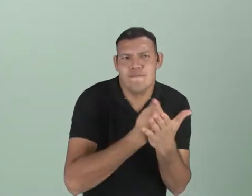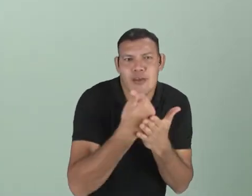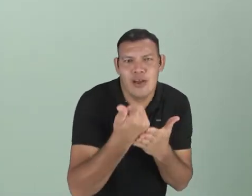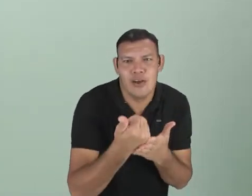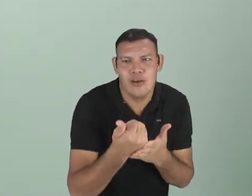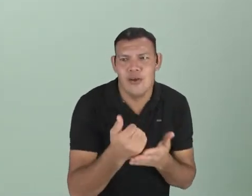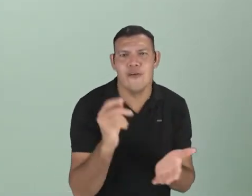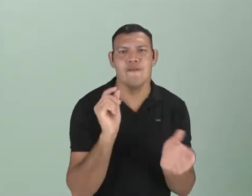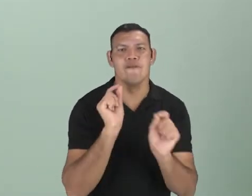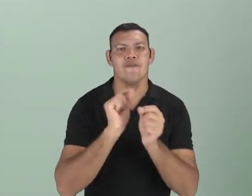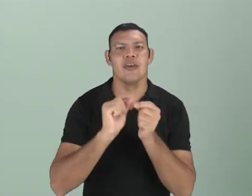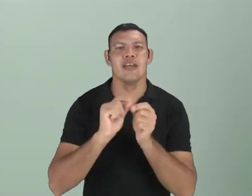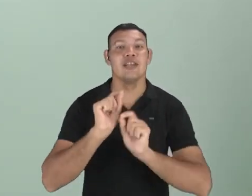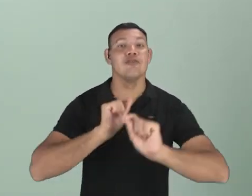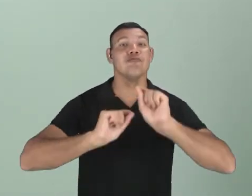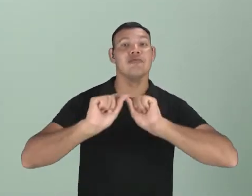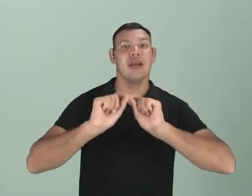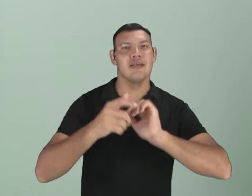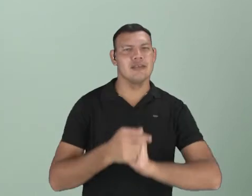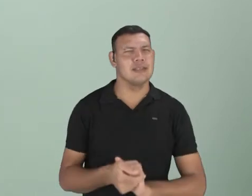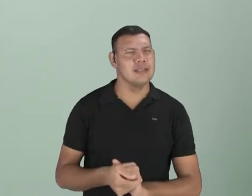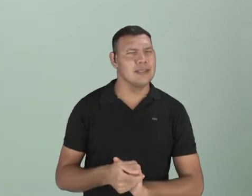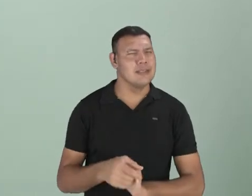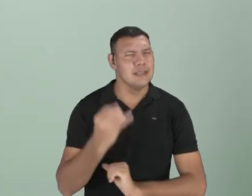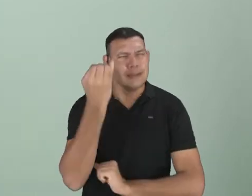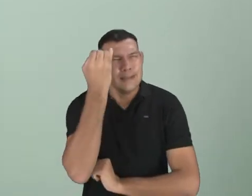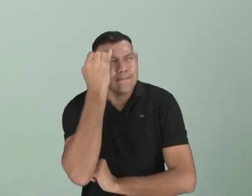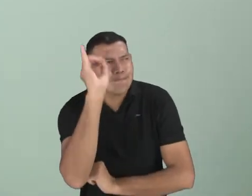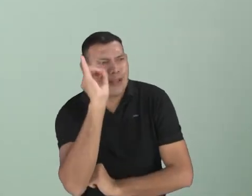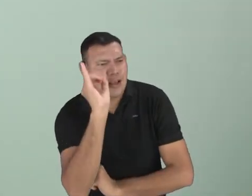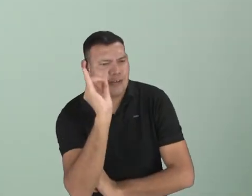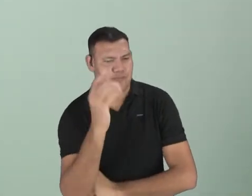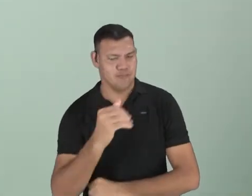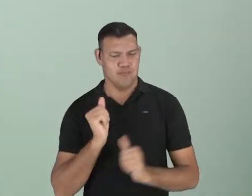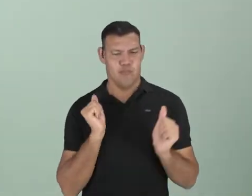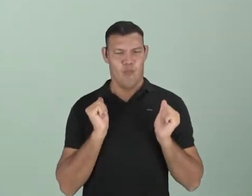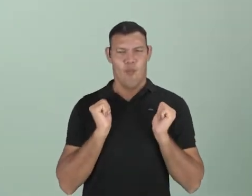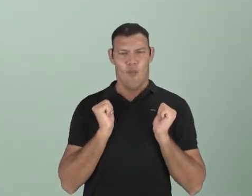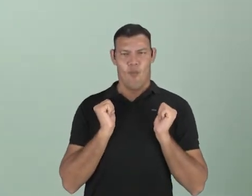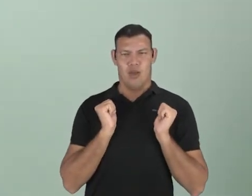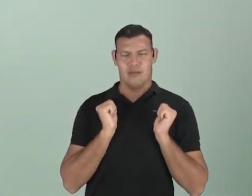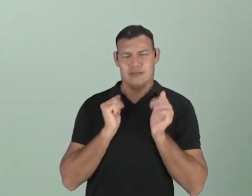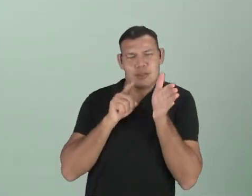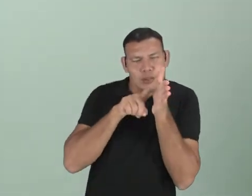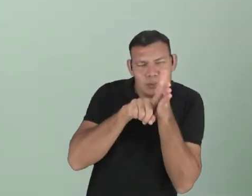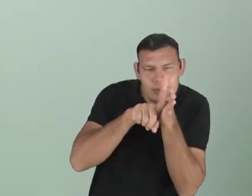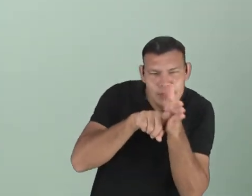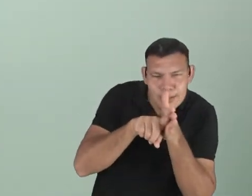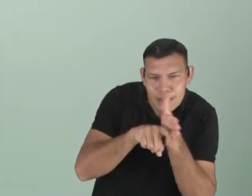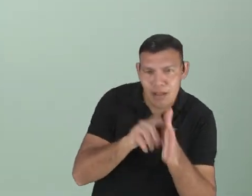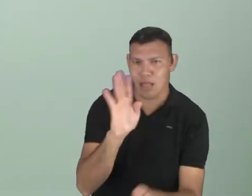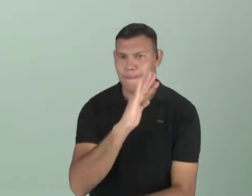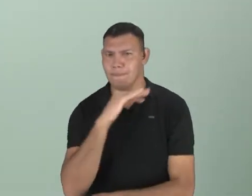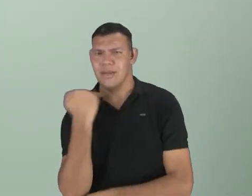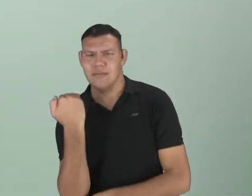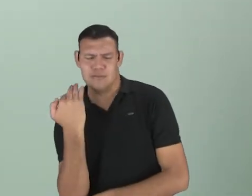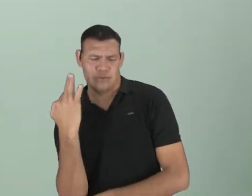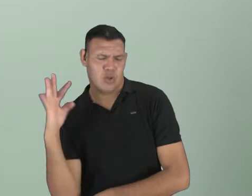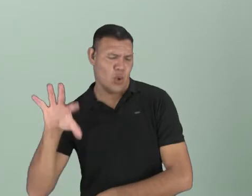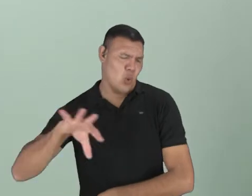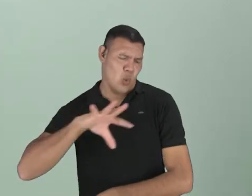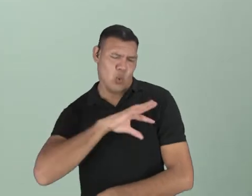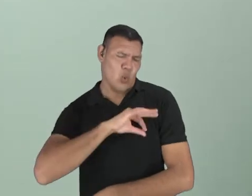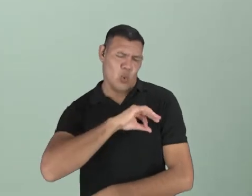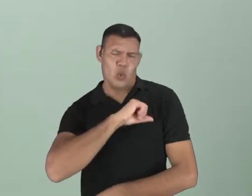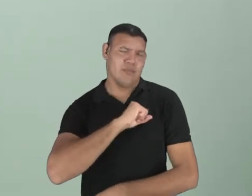O que ele vai decidir daí? Será que ele vai ficar na dele? Será que ele vai procurar? Será que ele vai investigar? Será que ele vai morrer de amores? O